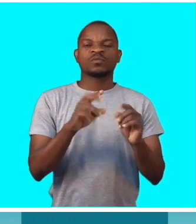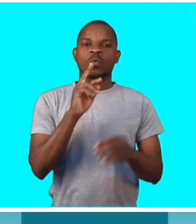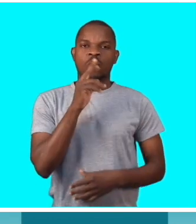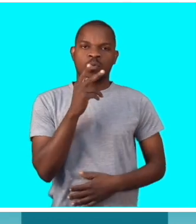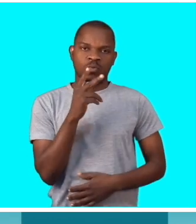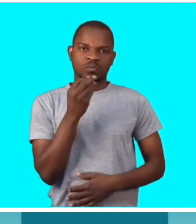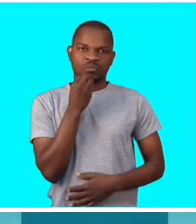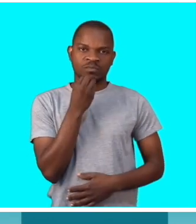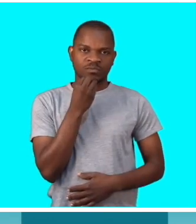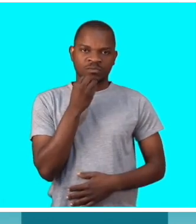reduzir esses problemas de tabus alimentares.